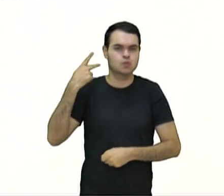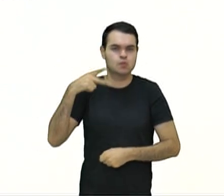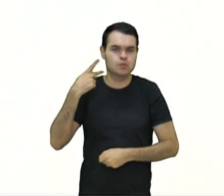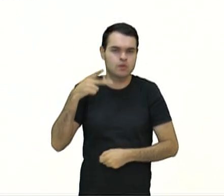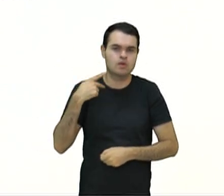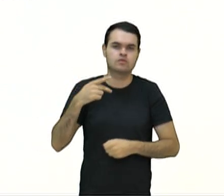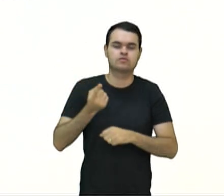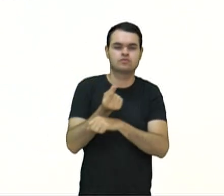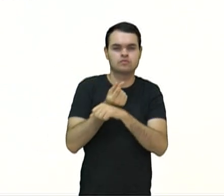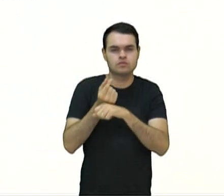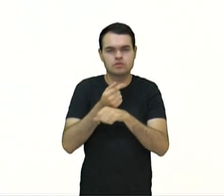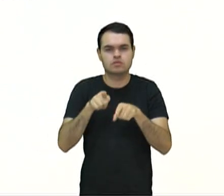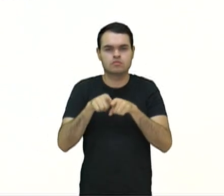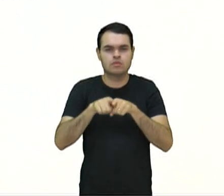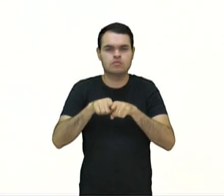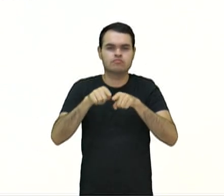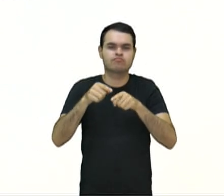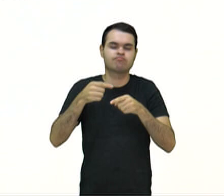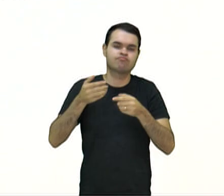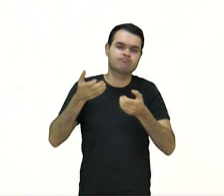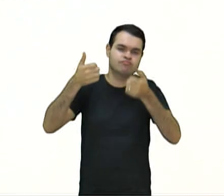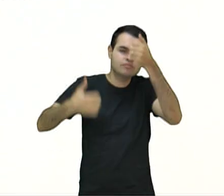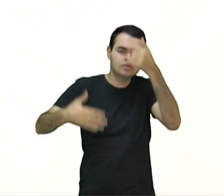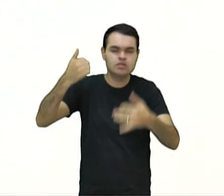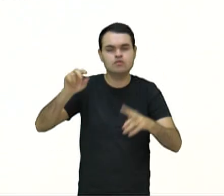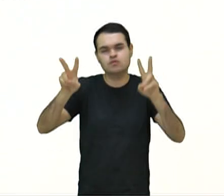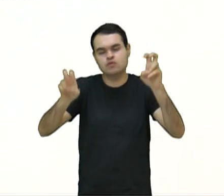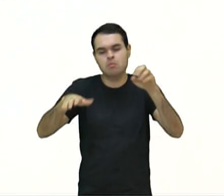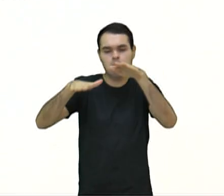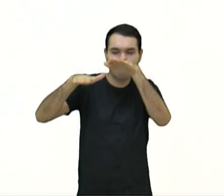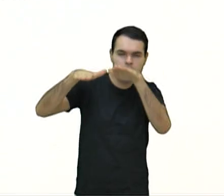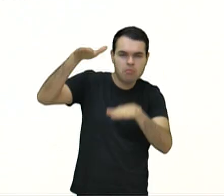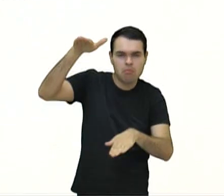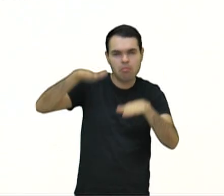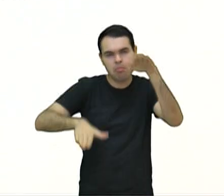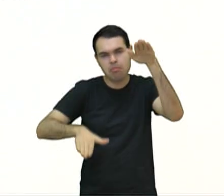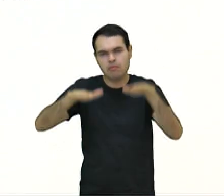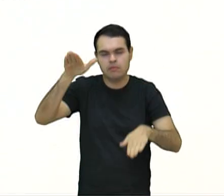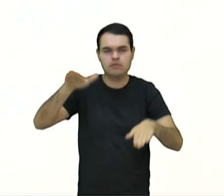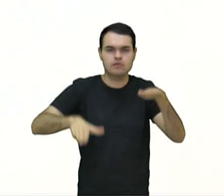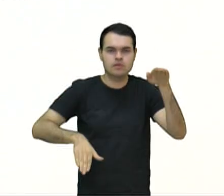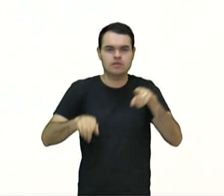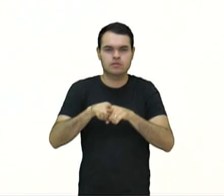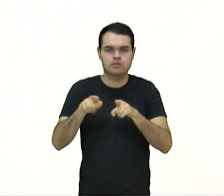suas desigualdades sociais e econômicas e pressões sobre seus ambientes